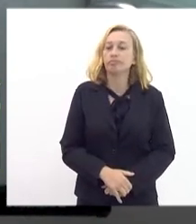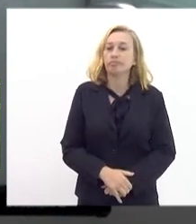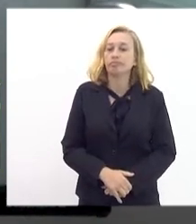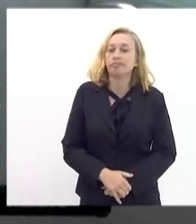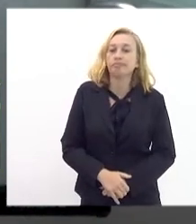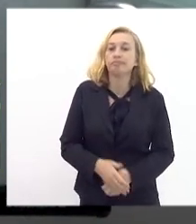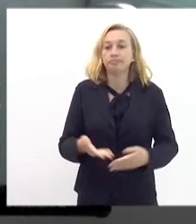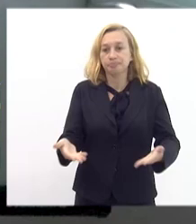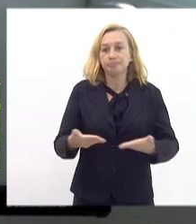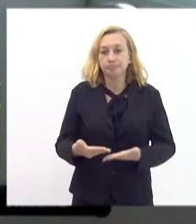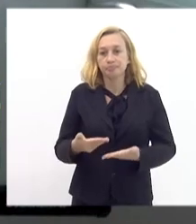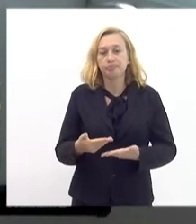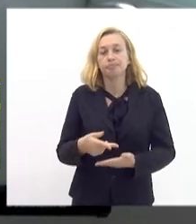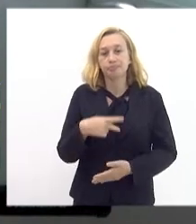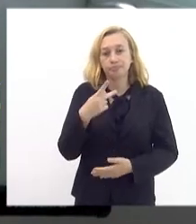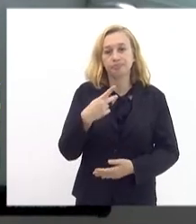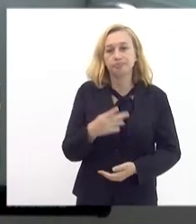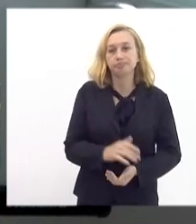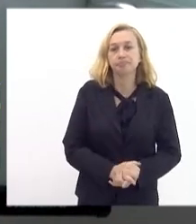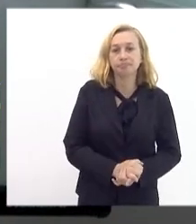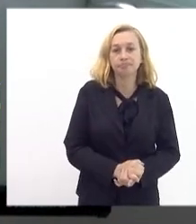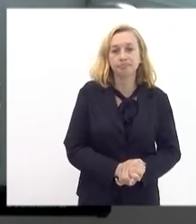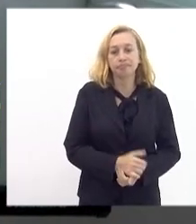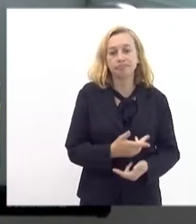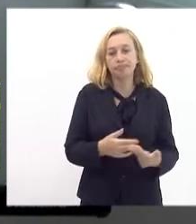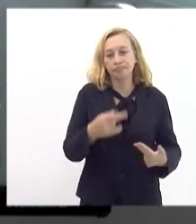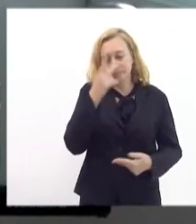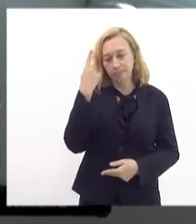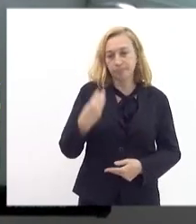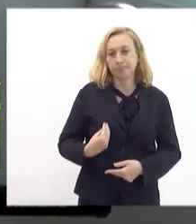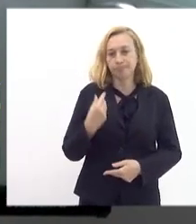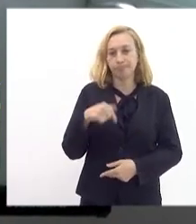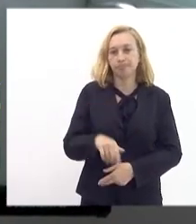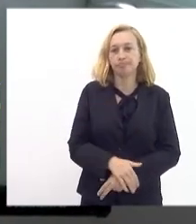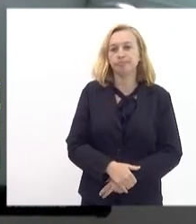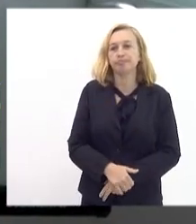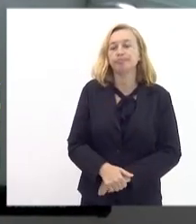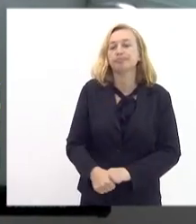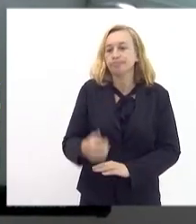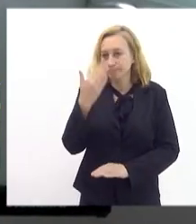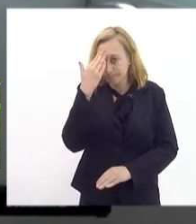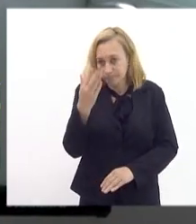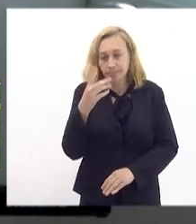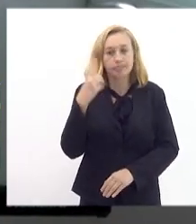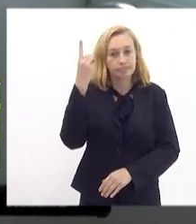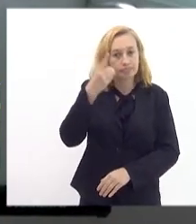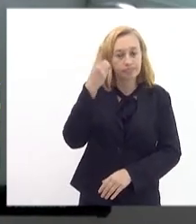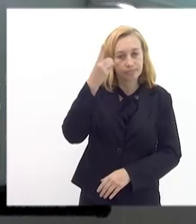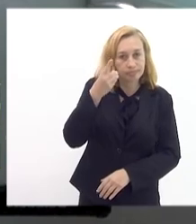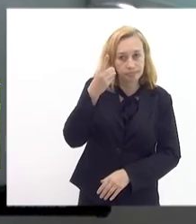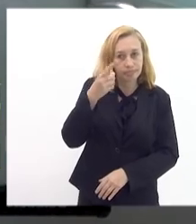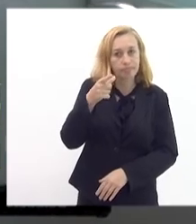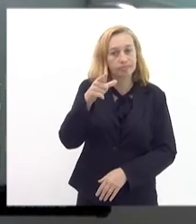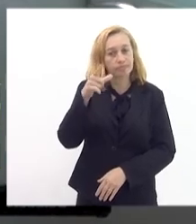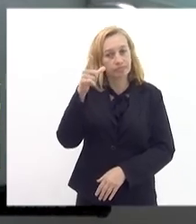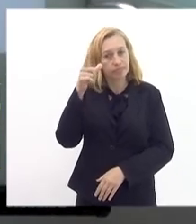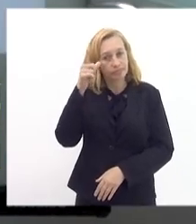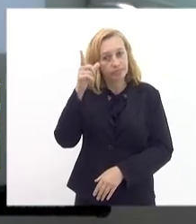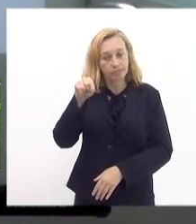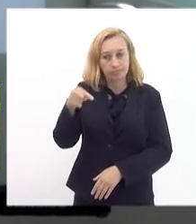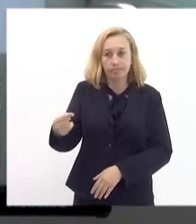os convidados para participar da audiência Monte delas estão aqui presente é obrigado a gostar de você por favor